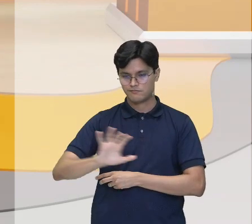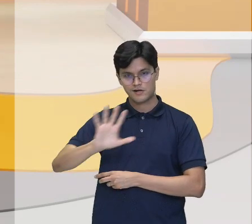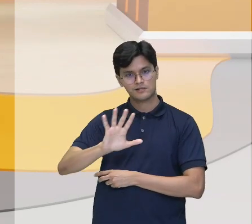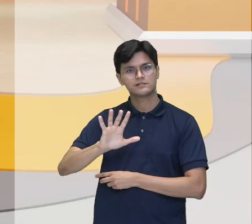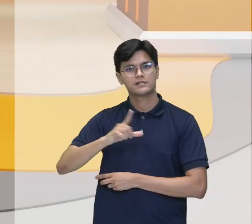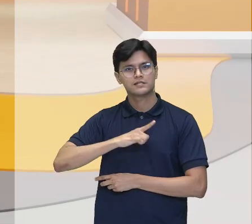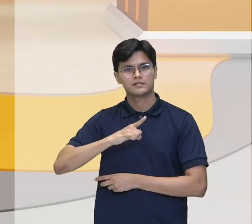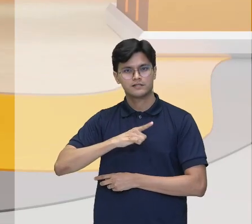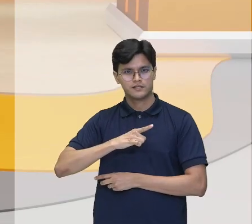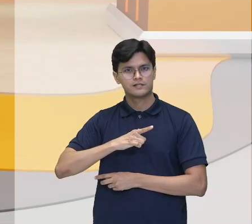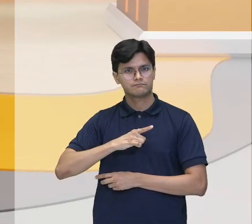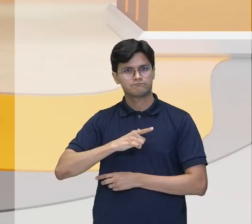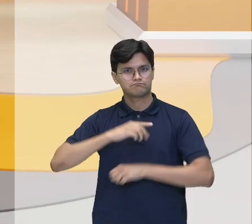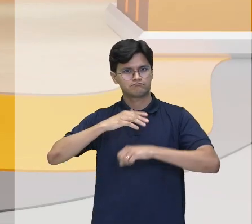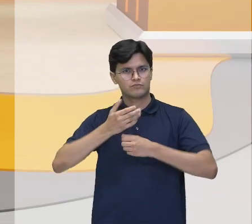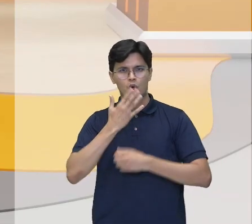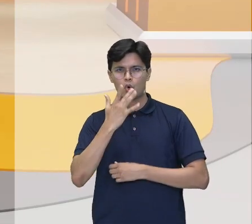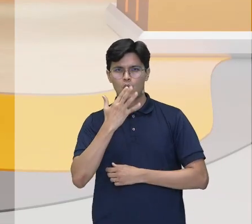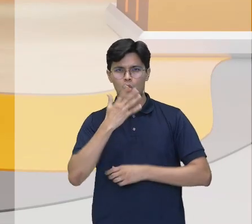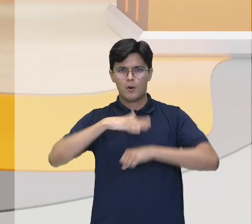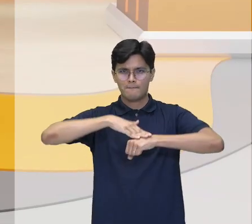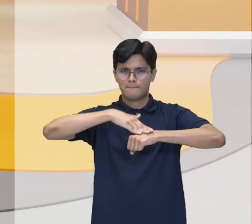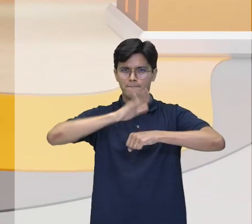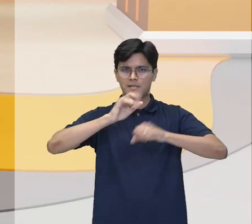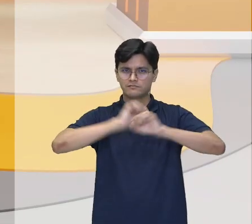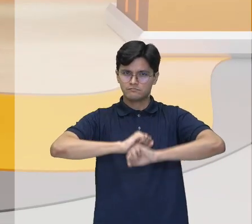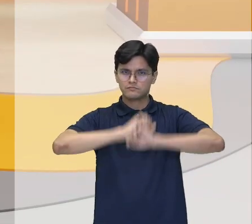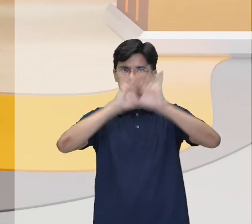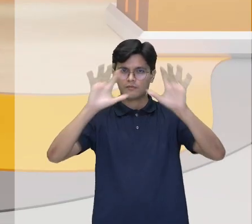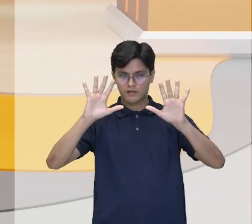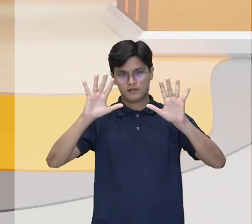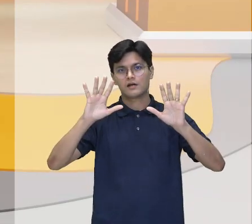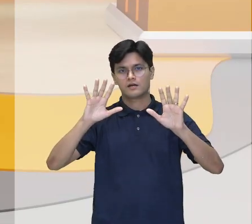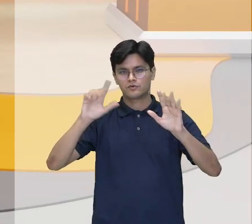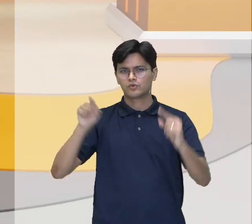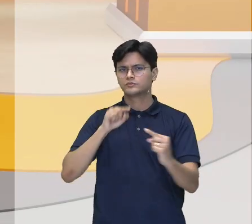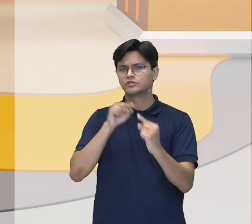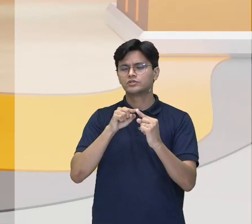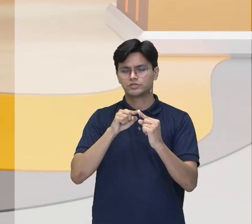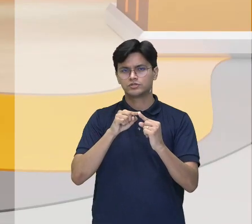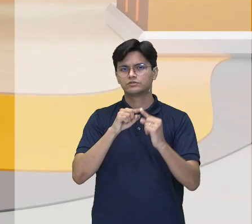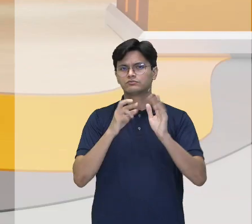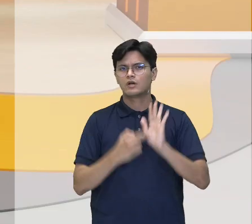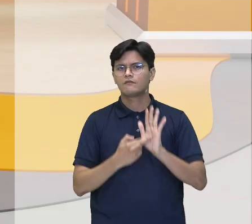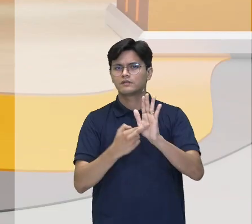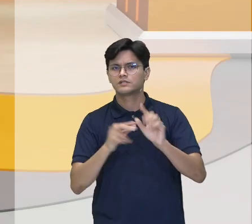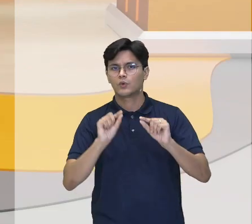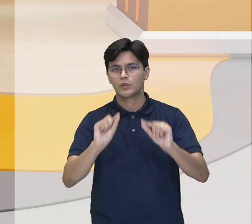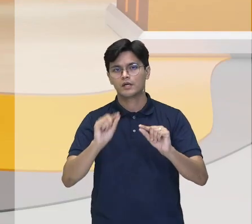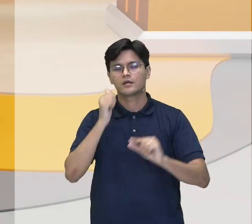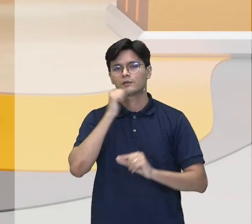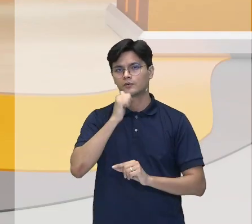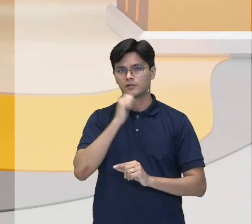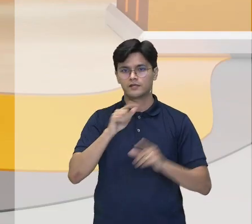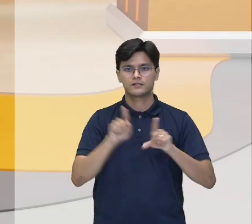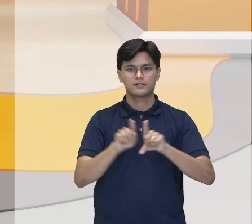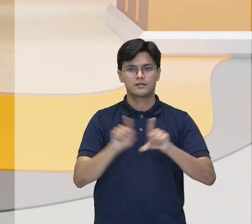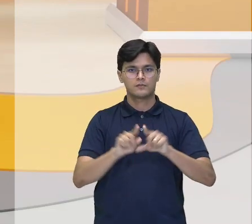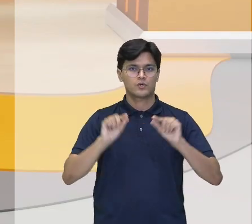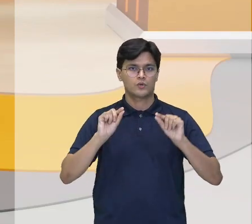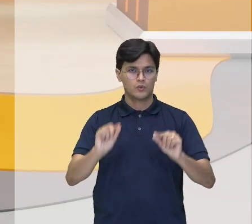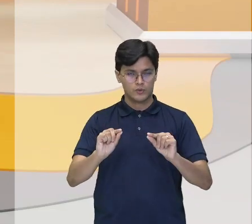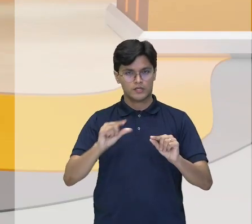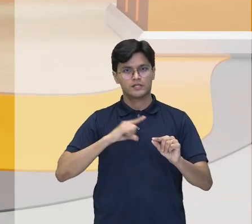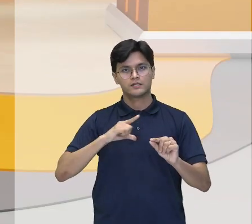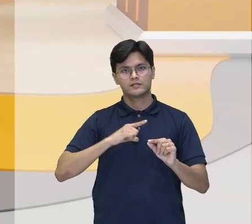mais clara, né? Eles colocavam uma resina mais clara para fazer referência às mulheres e também para fazer uma dualidade